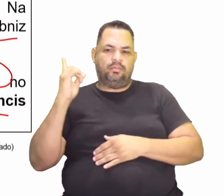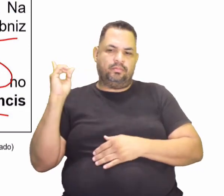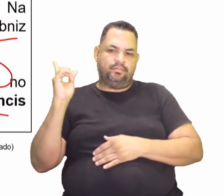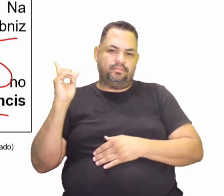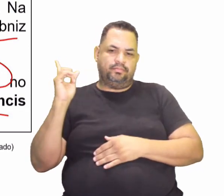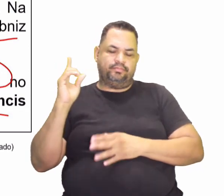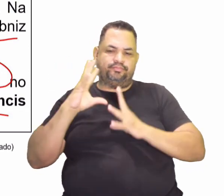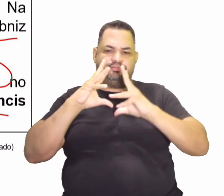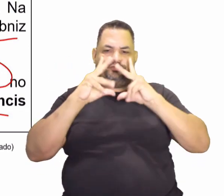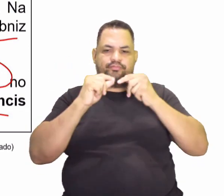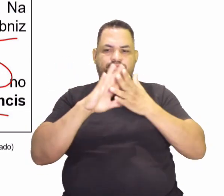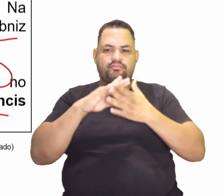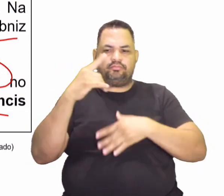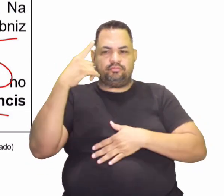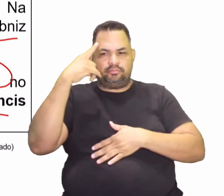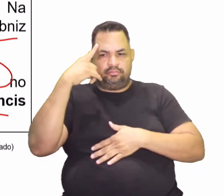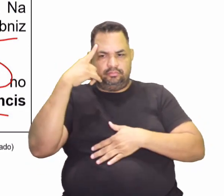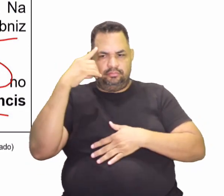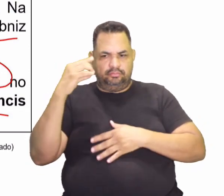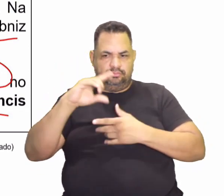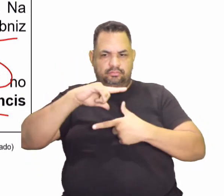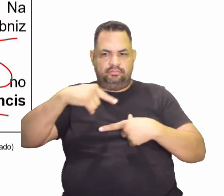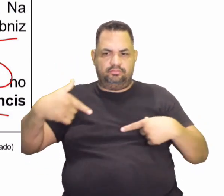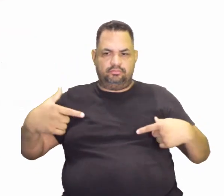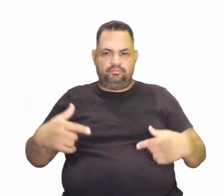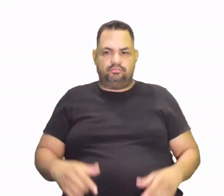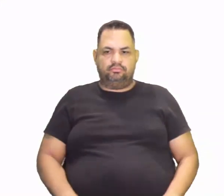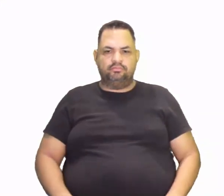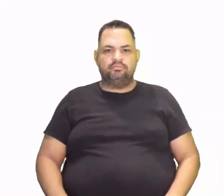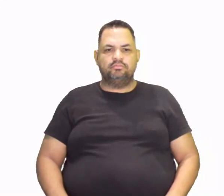Berkeley. Todos pensadores modernos, ok?